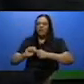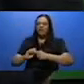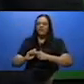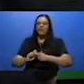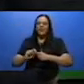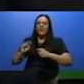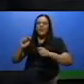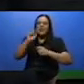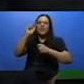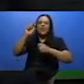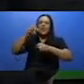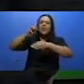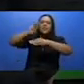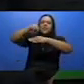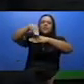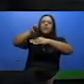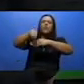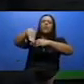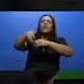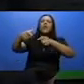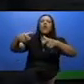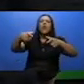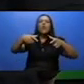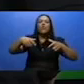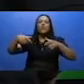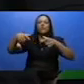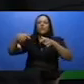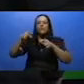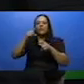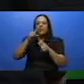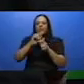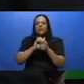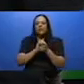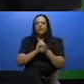está a Mesopotâmia? Está aqui, ó. Tá vendo?